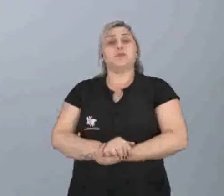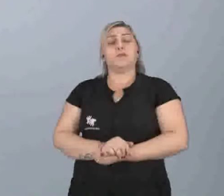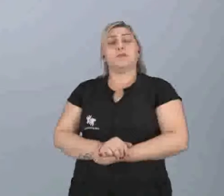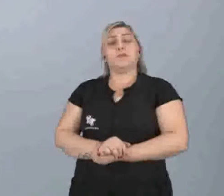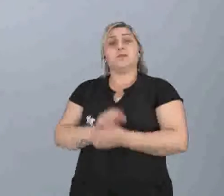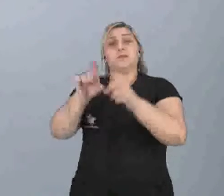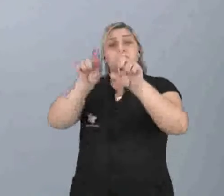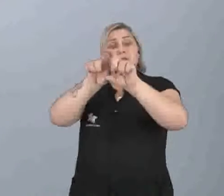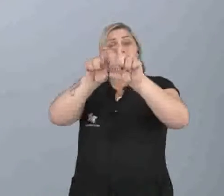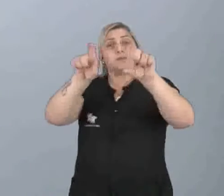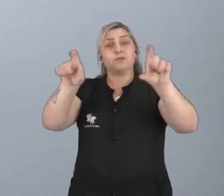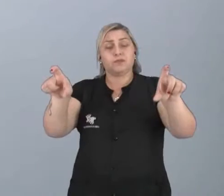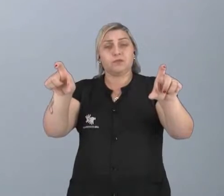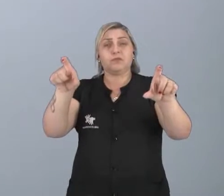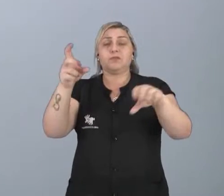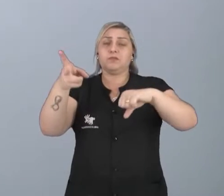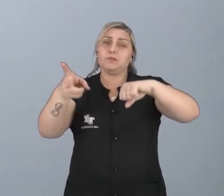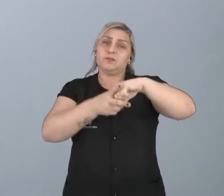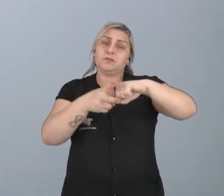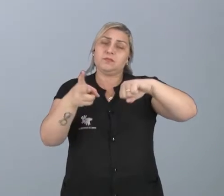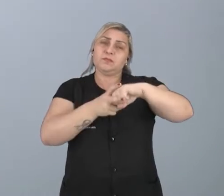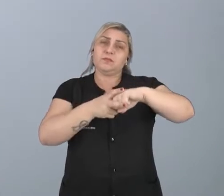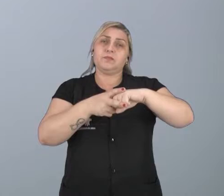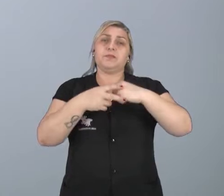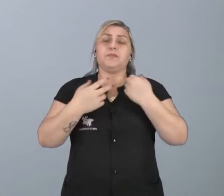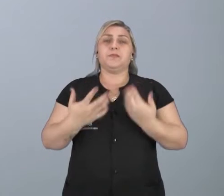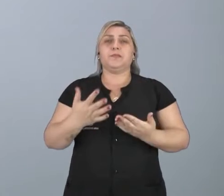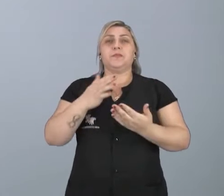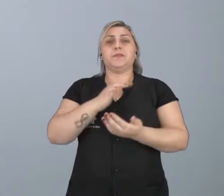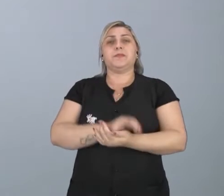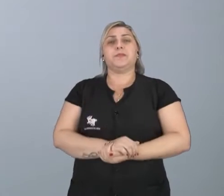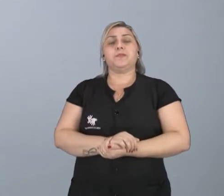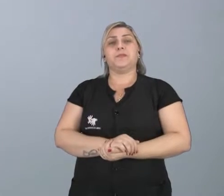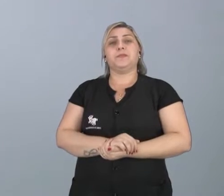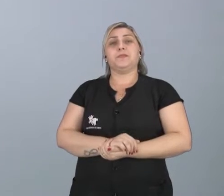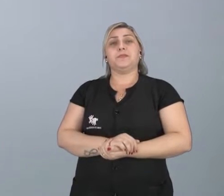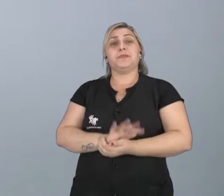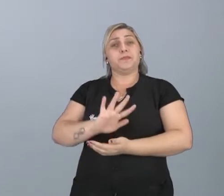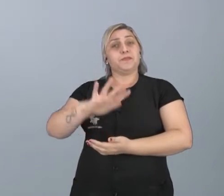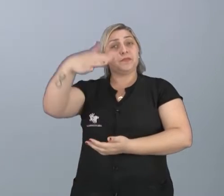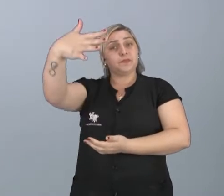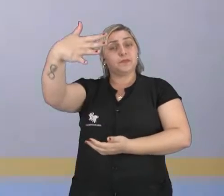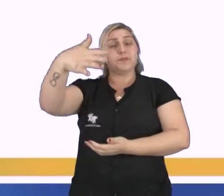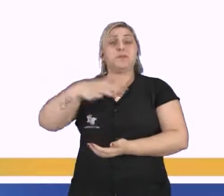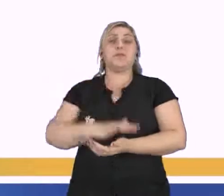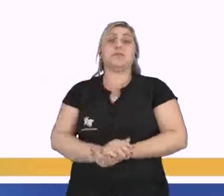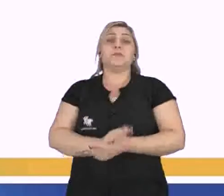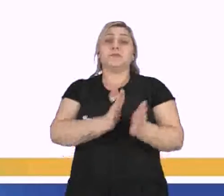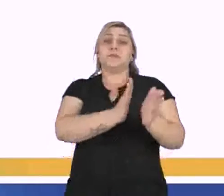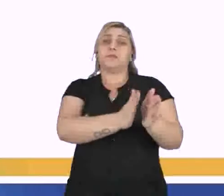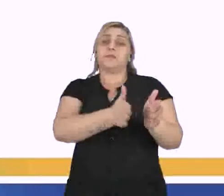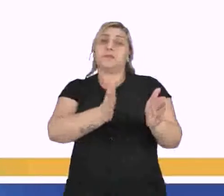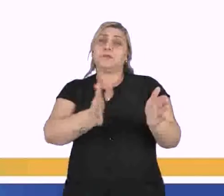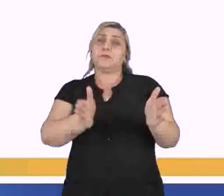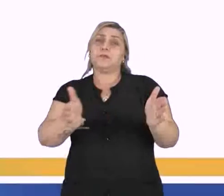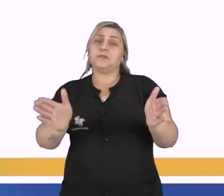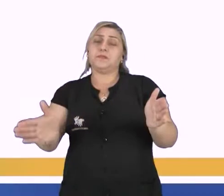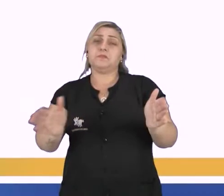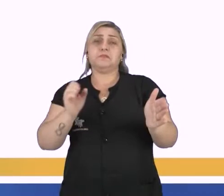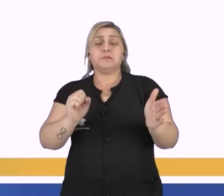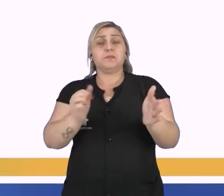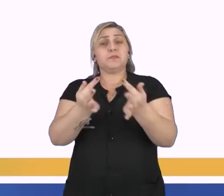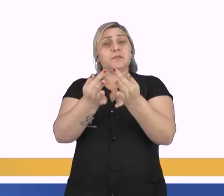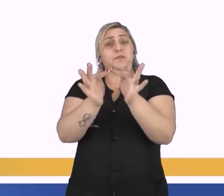uma oração com um verbo, tá? Aumentou. E o período, nós temos o período que pode